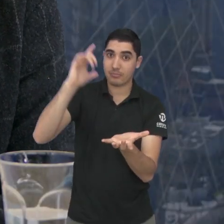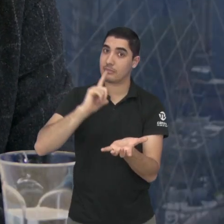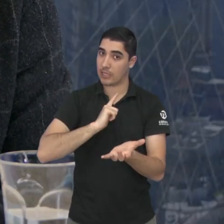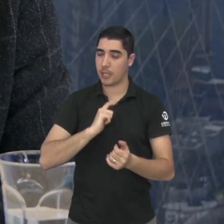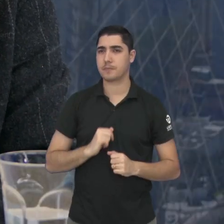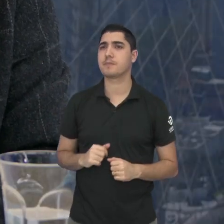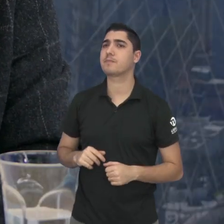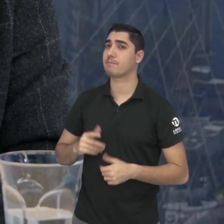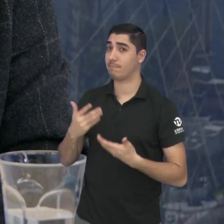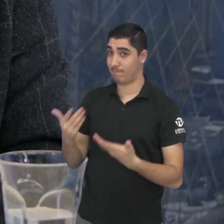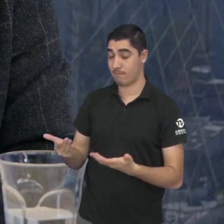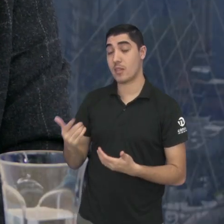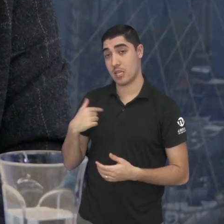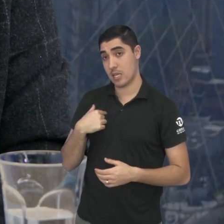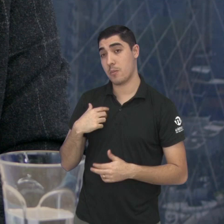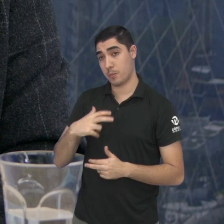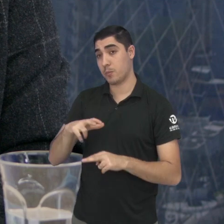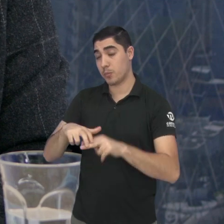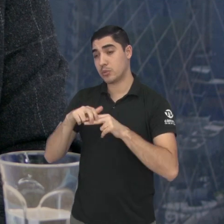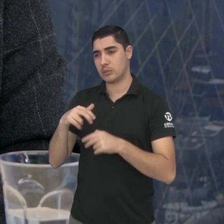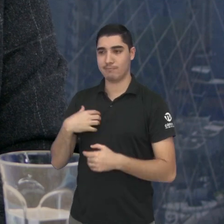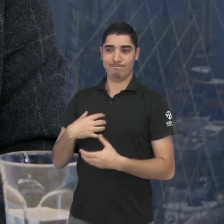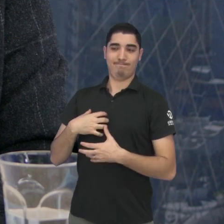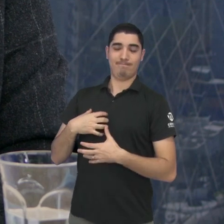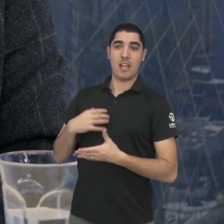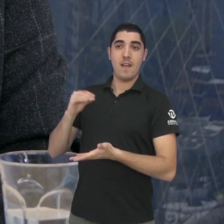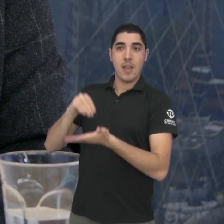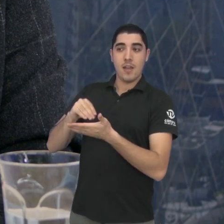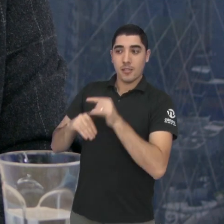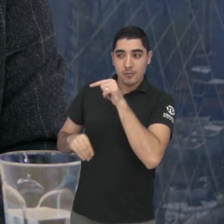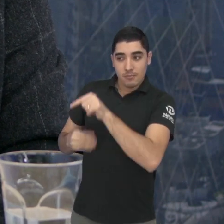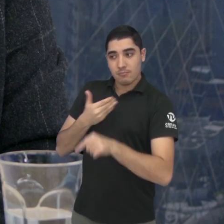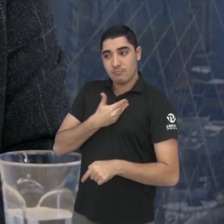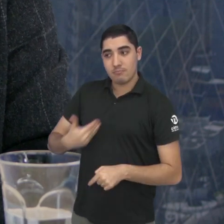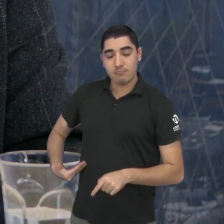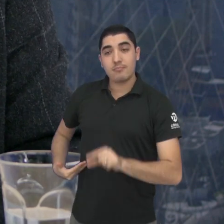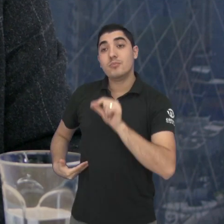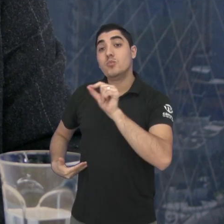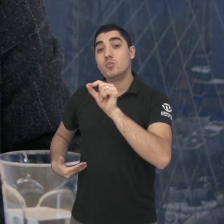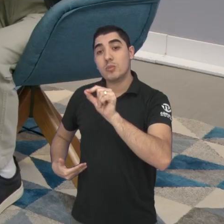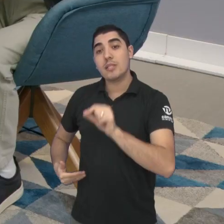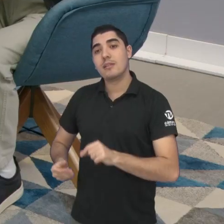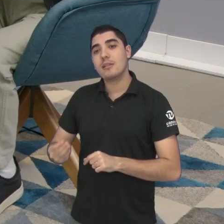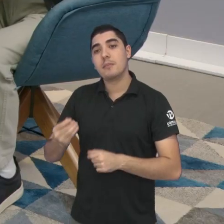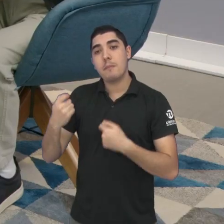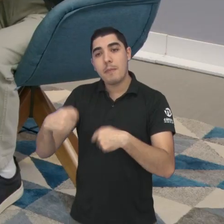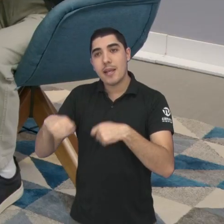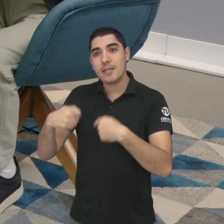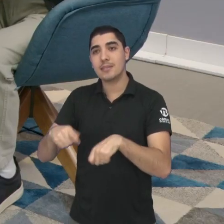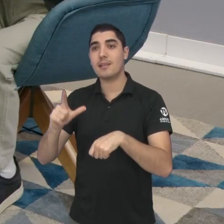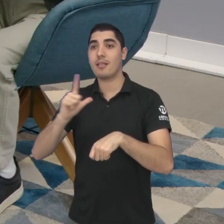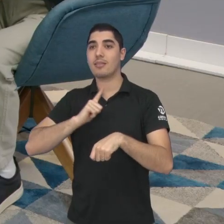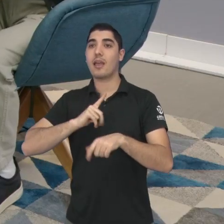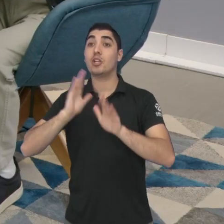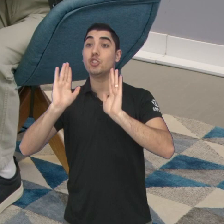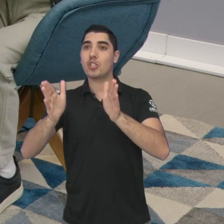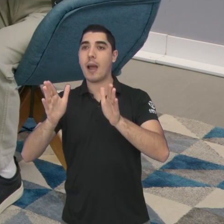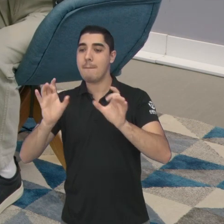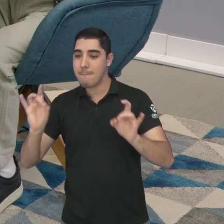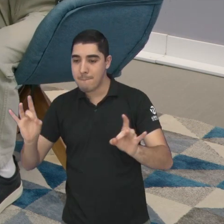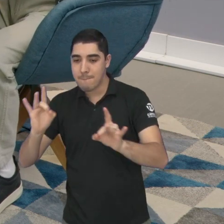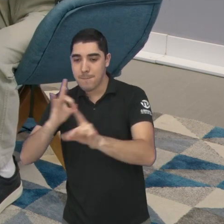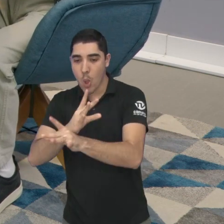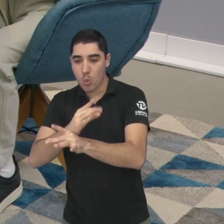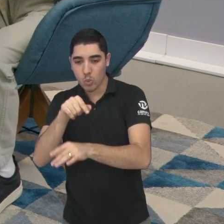no governo, é ele ter um estoque regulador. Por